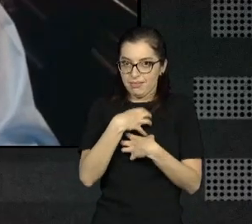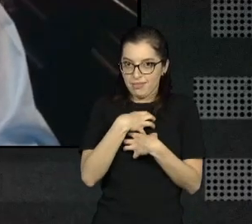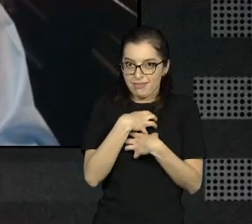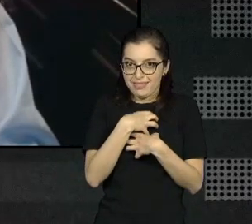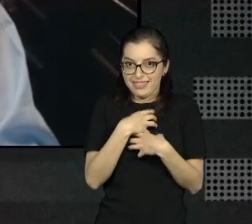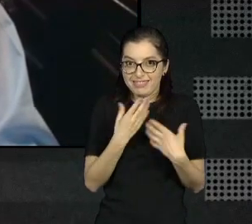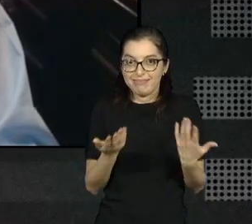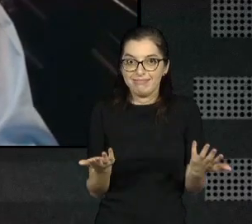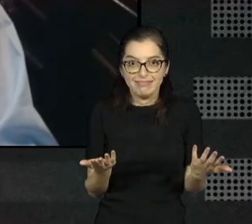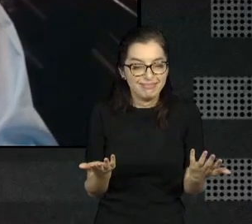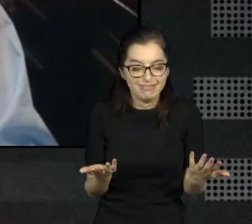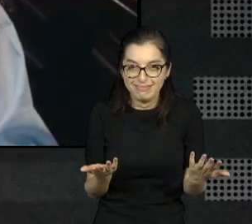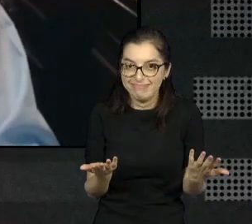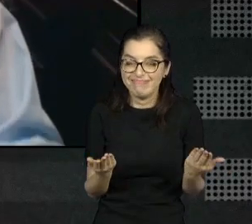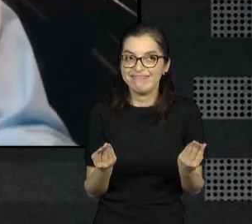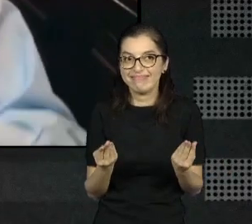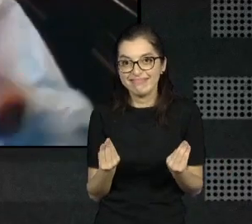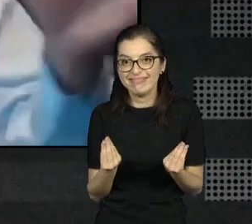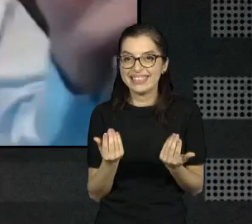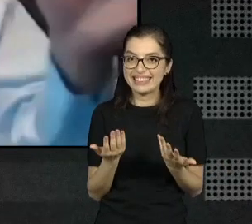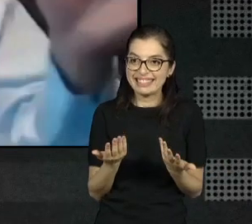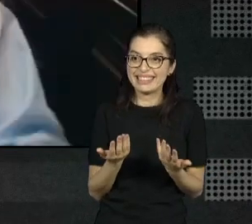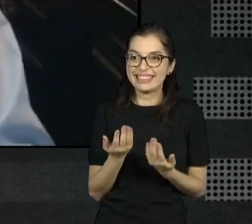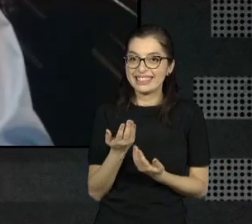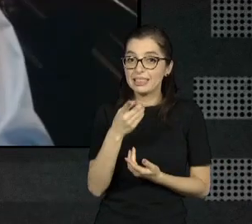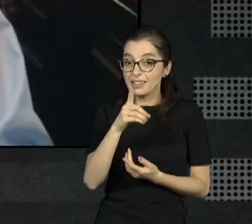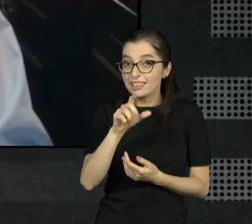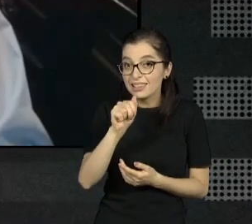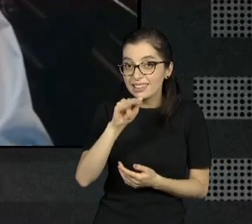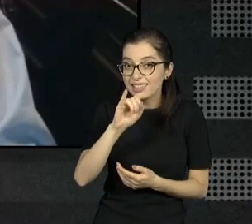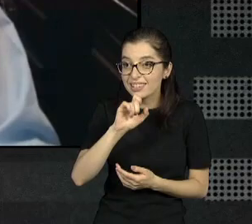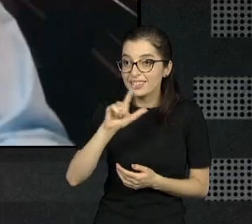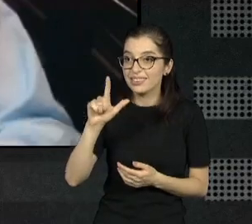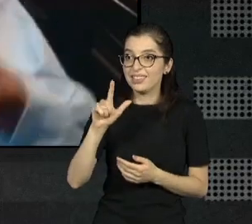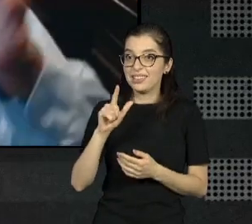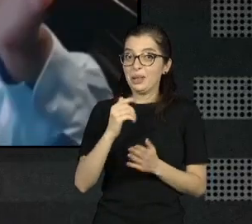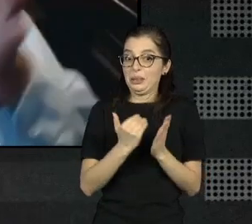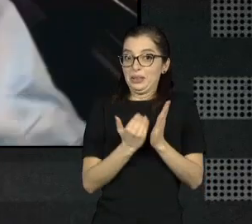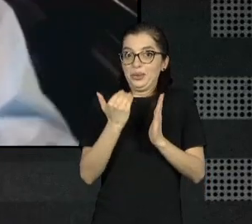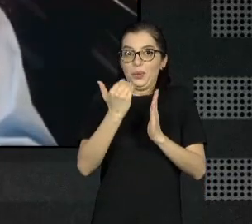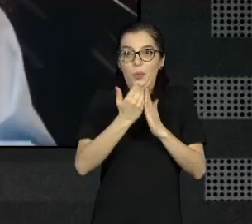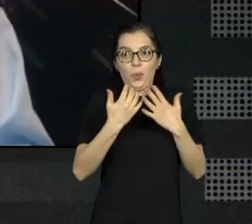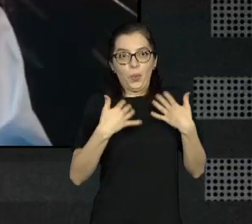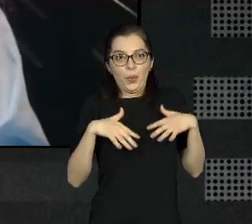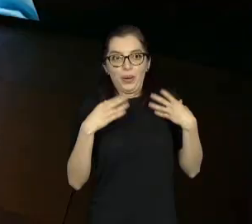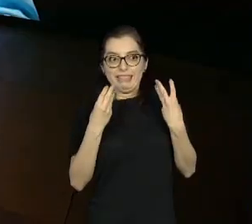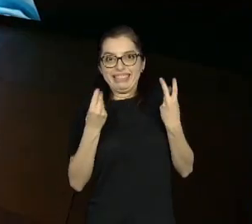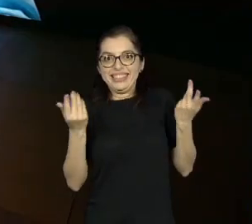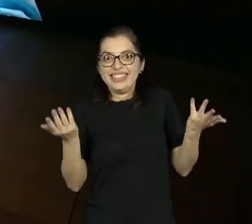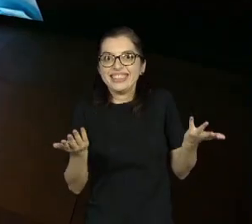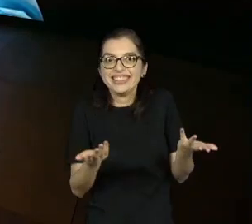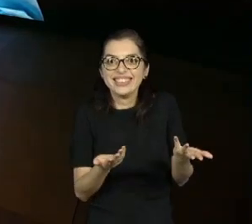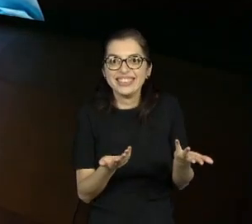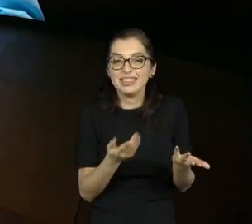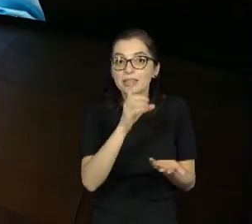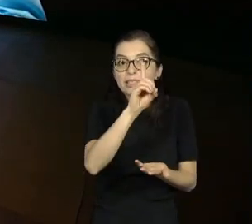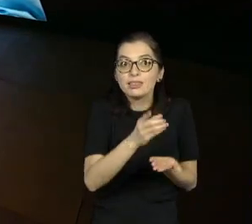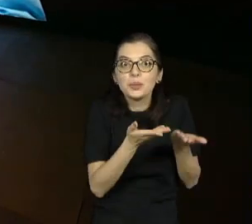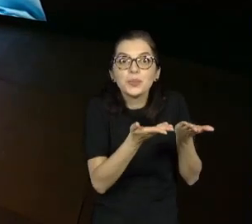E acho que o Daniel exorbitou na sua qualidade de diretor. Ele